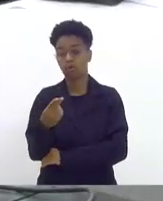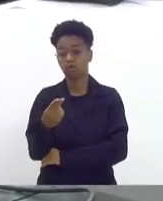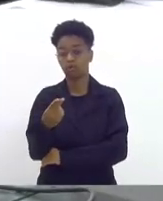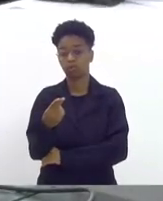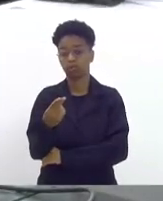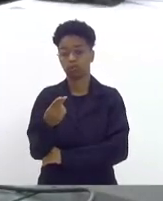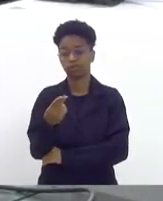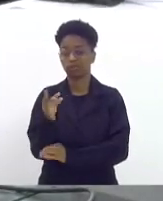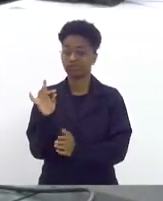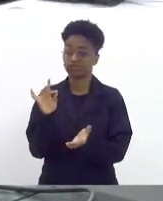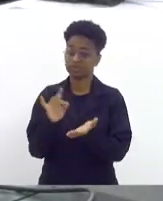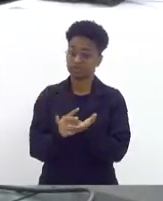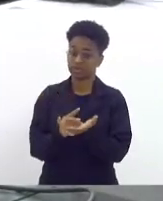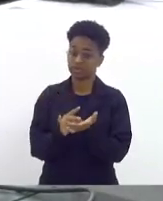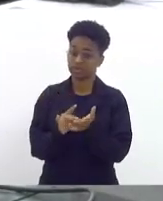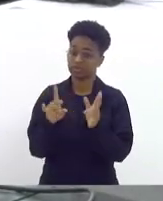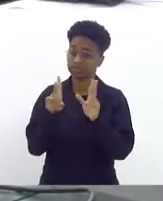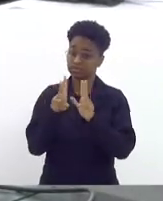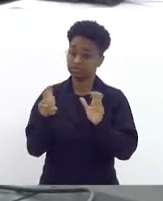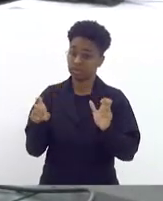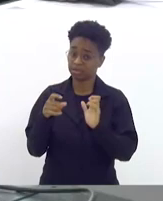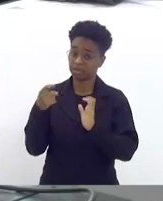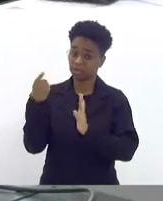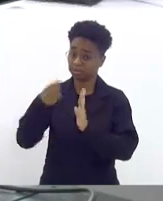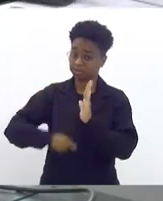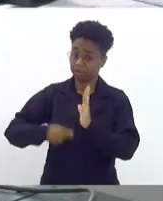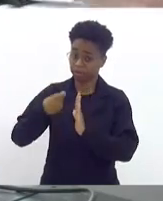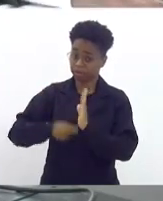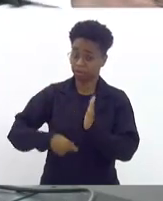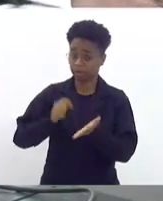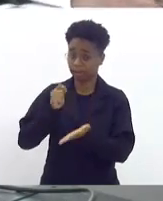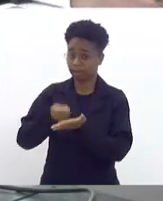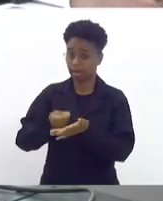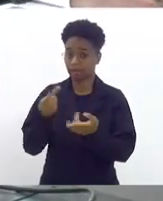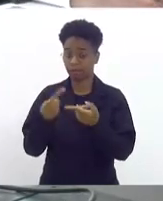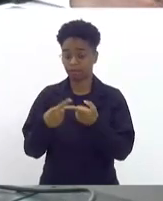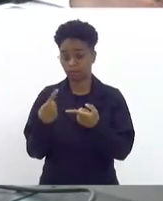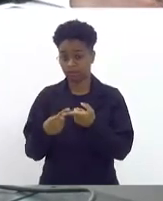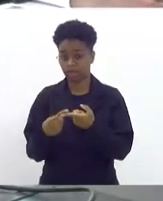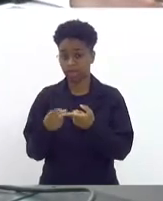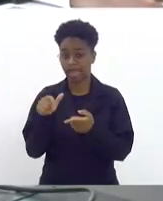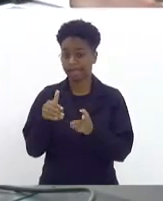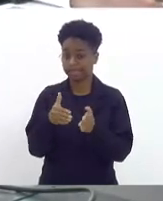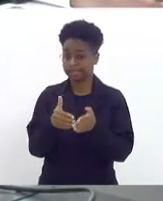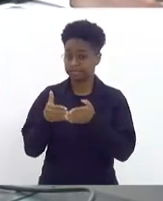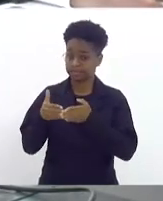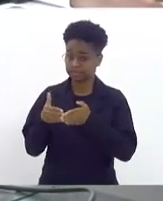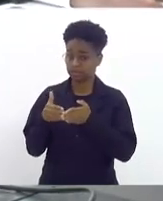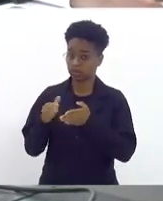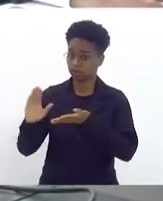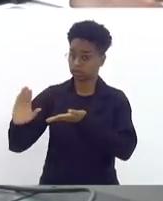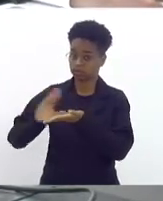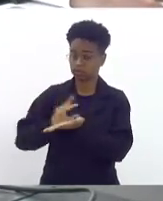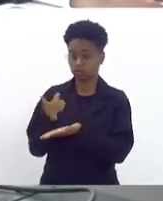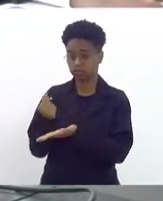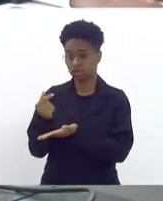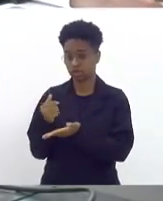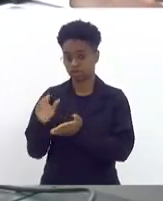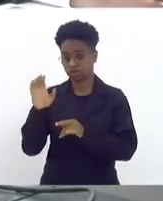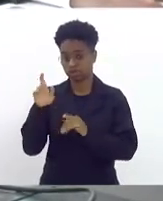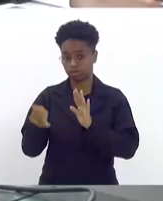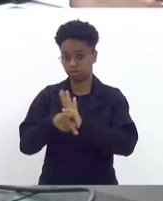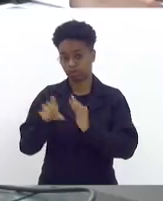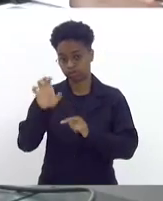efetivamente tratando da matéria tributária já vista que se trata de uma isenção de receita de receber de receita do estado